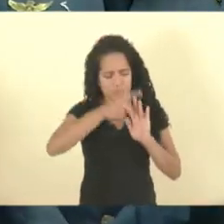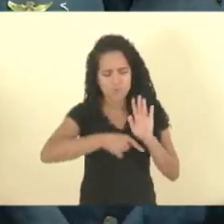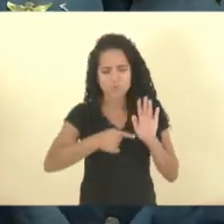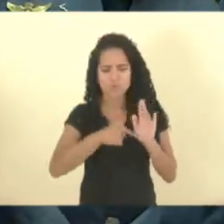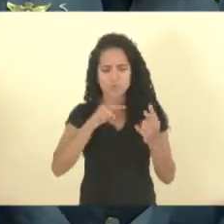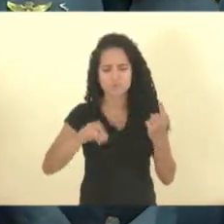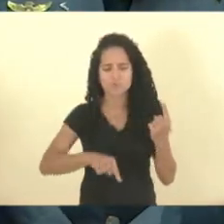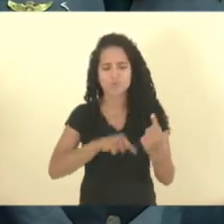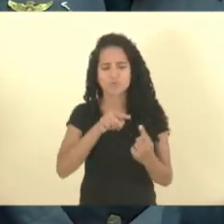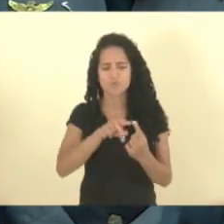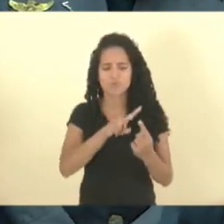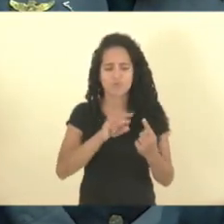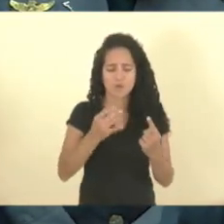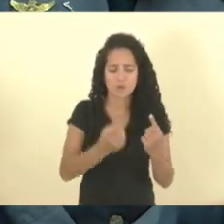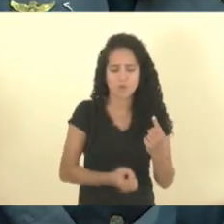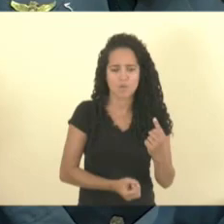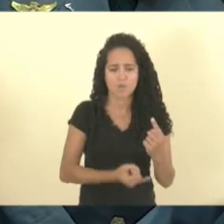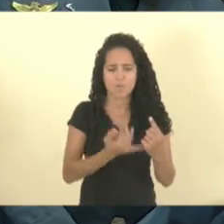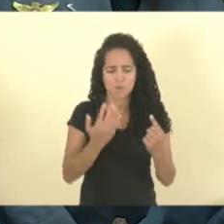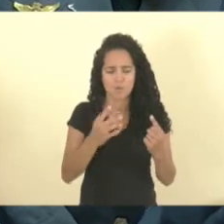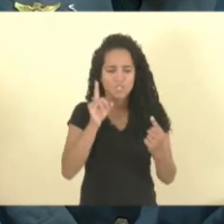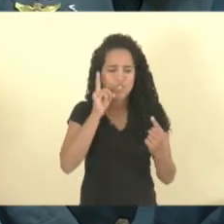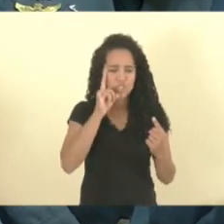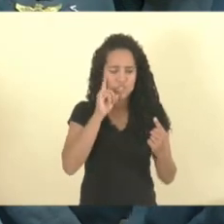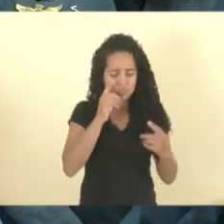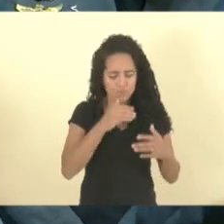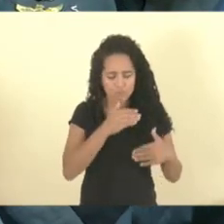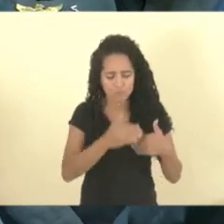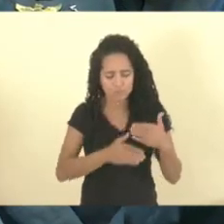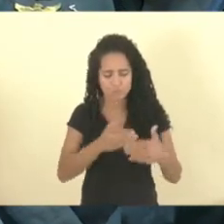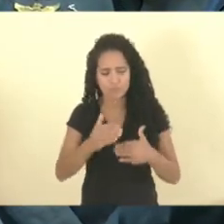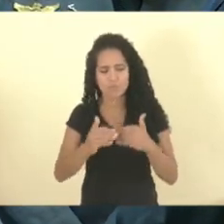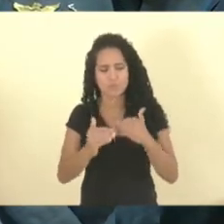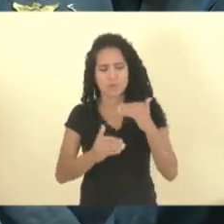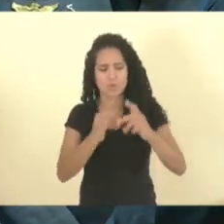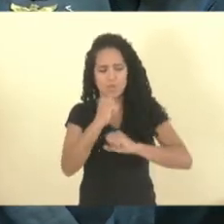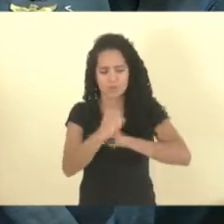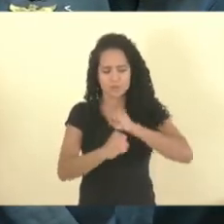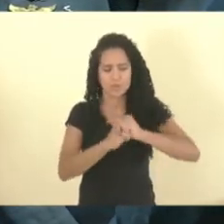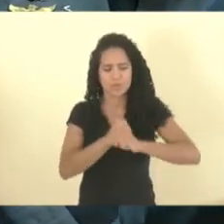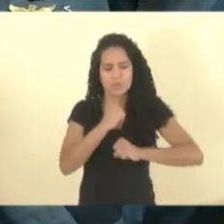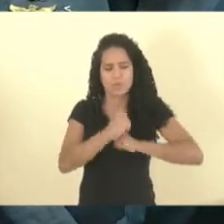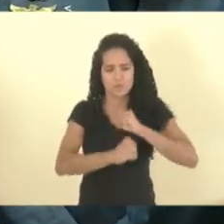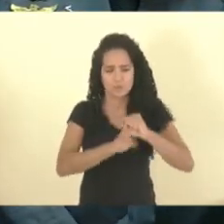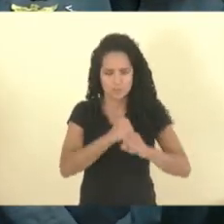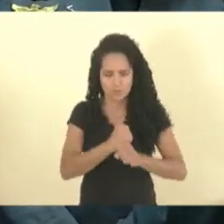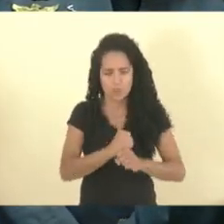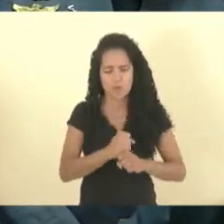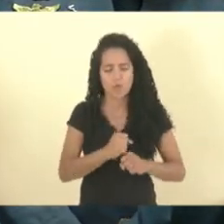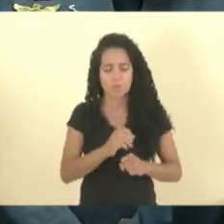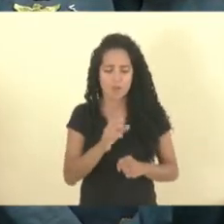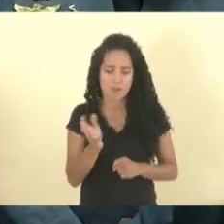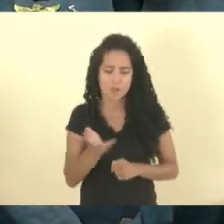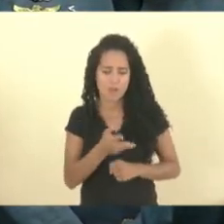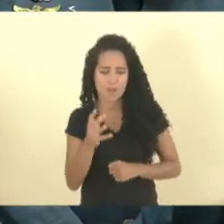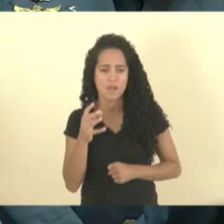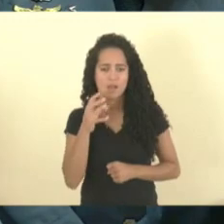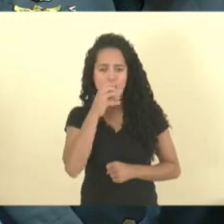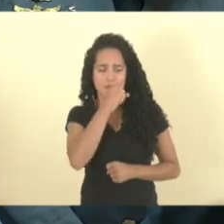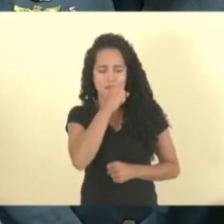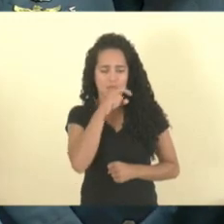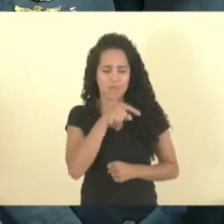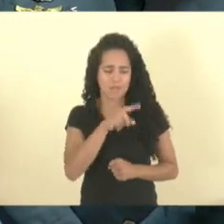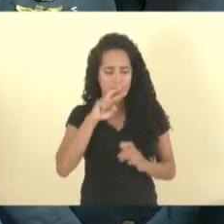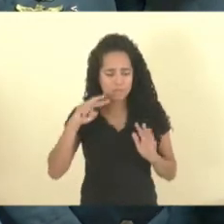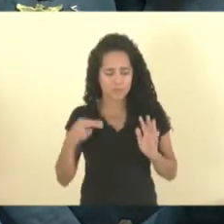objetivo a alteração do quantitativo de processos de promoções anuais para dar maior celeridade às promoções como